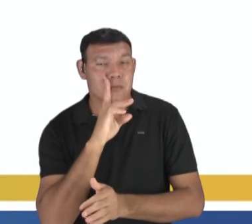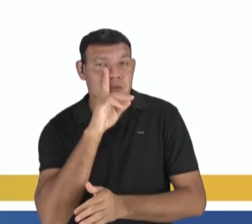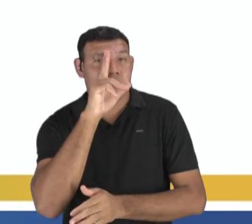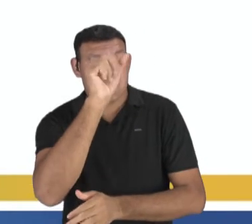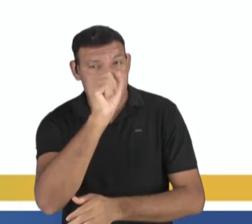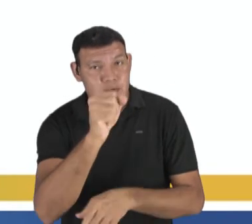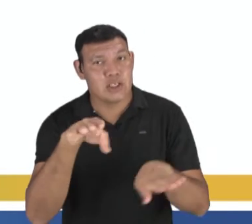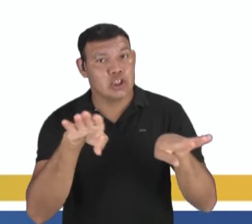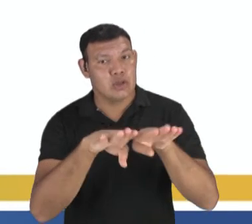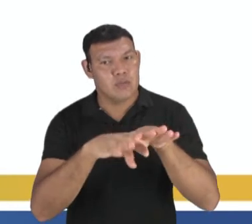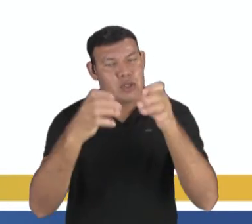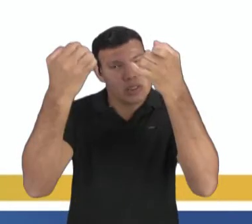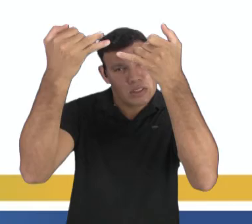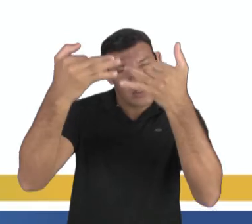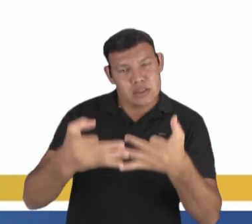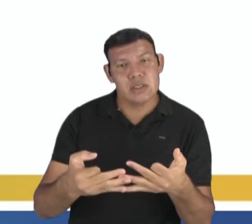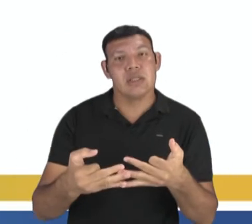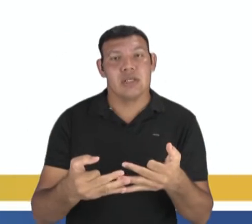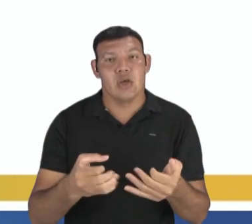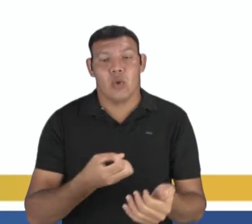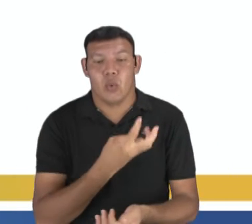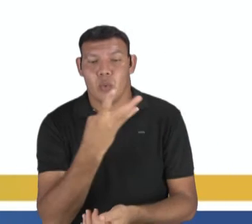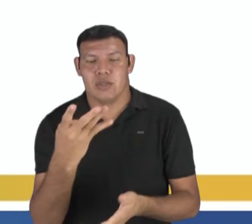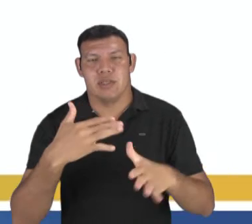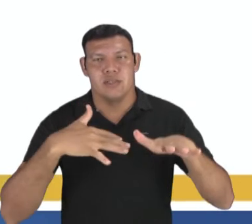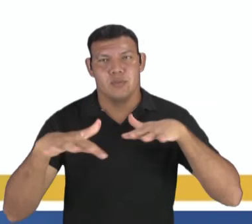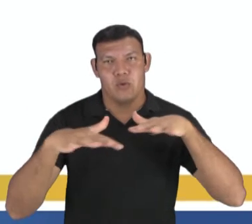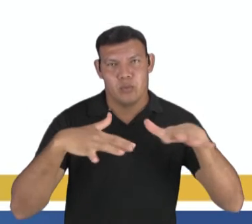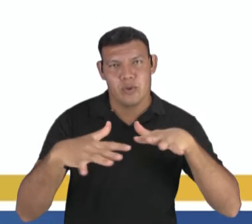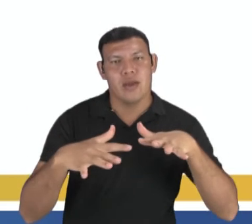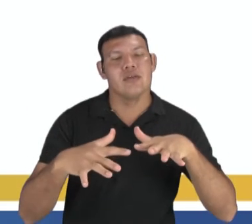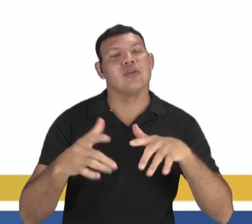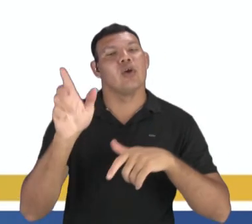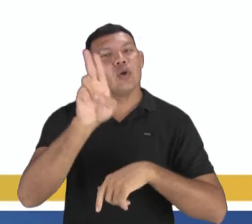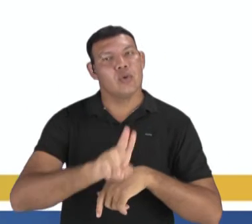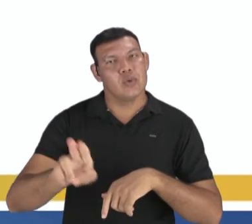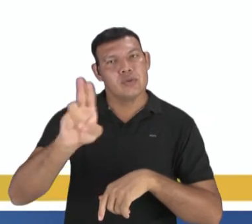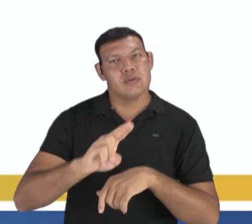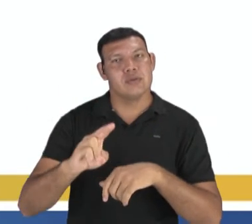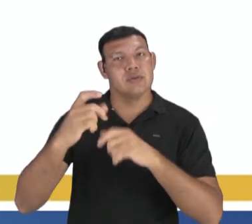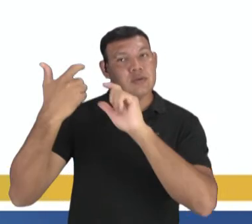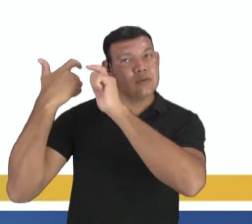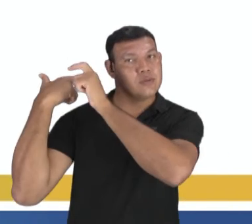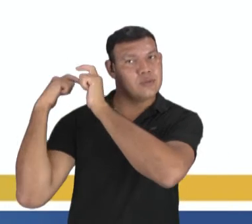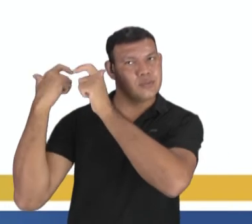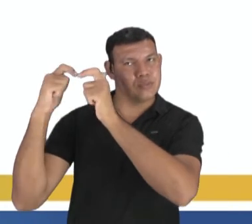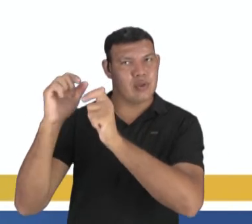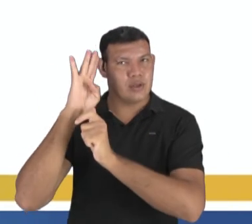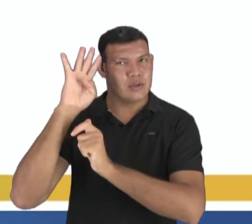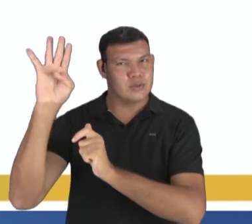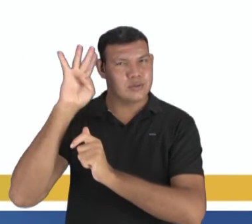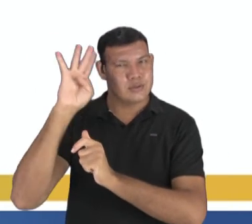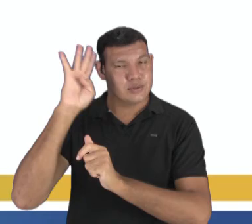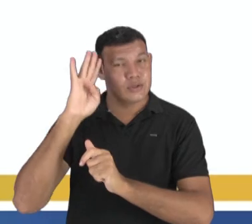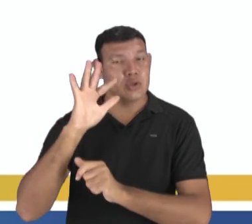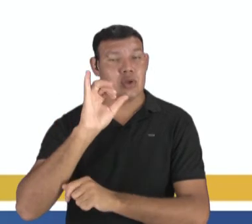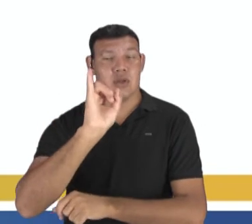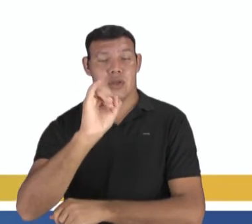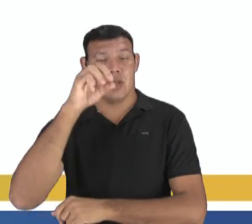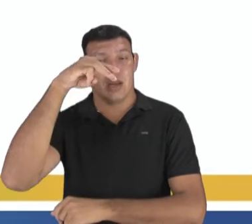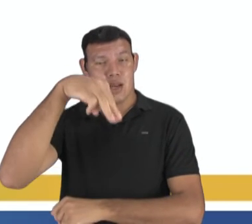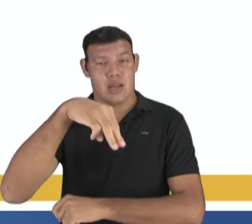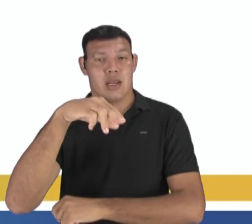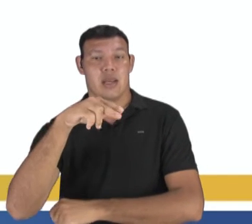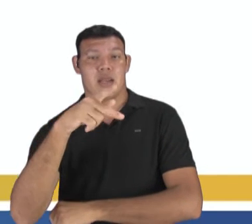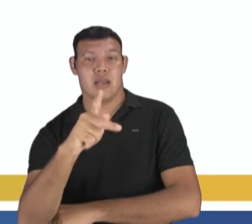sobre quantidade de movimento, você usa o teorema do impulso, tá? Impulso é igual à variação da quantidade de movimento. Agora, quando o